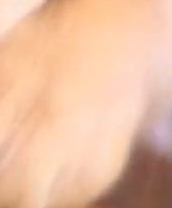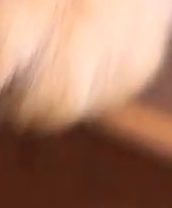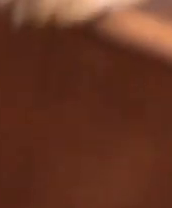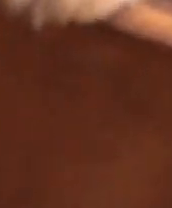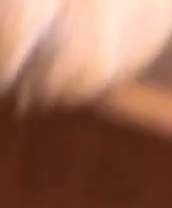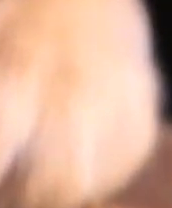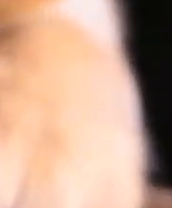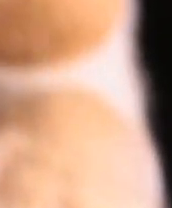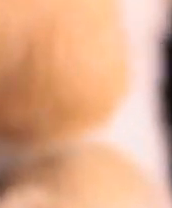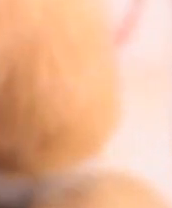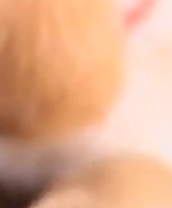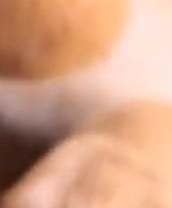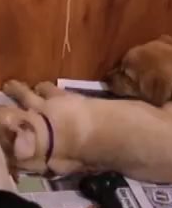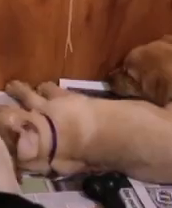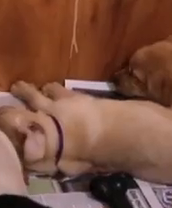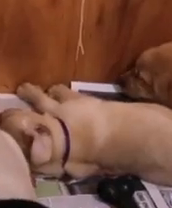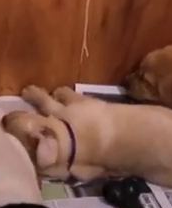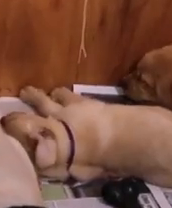apoia no cercado.